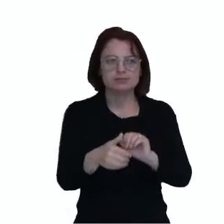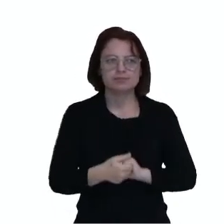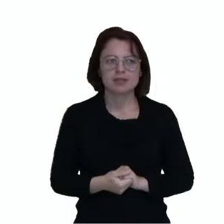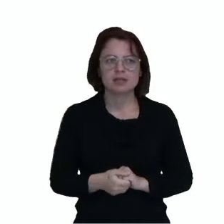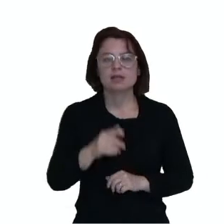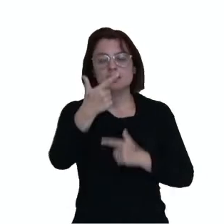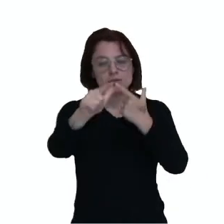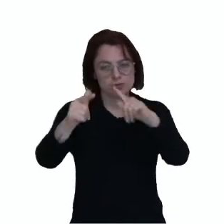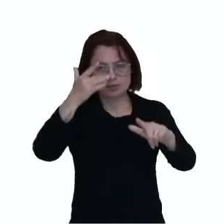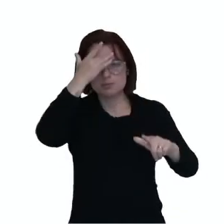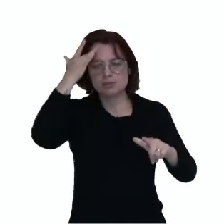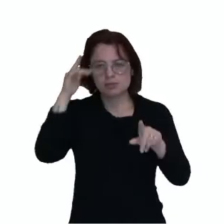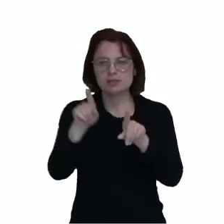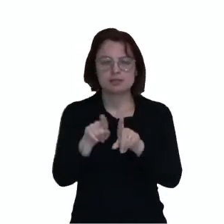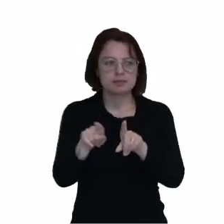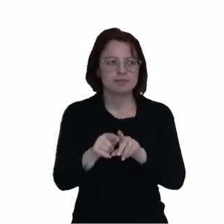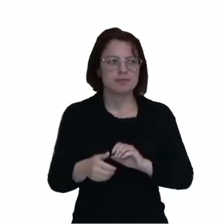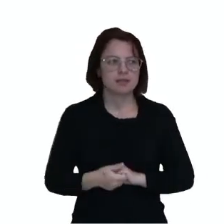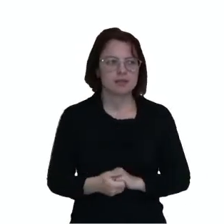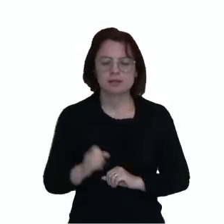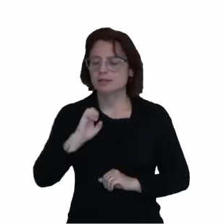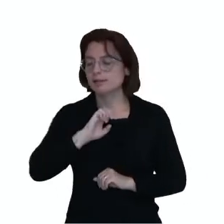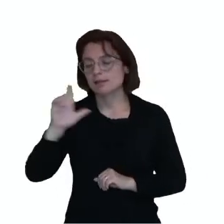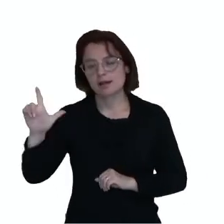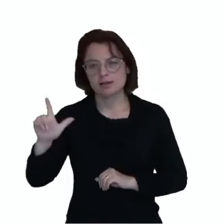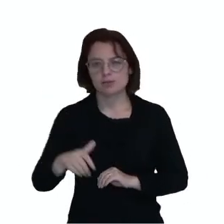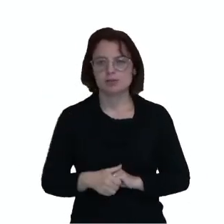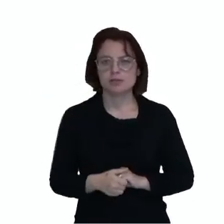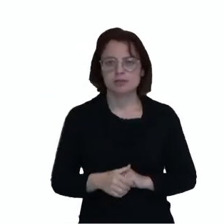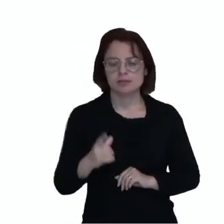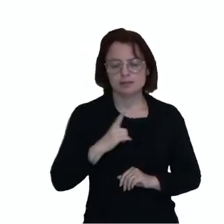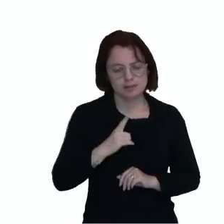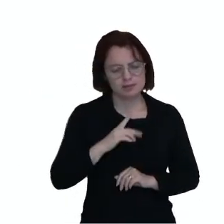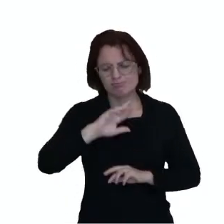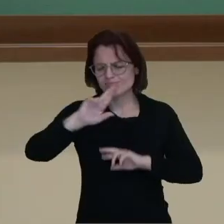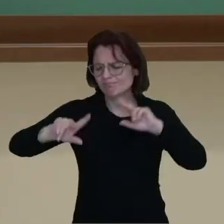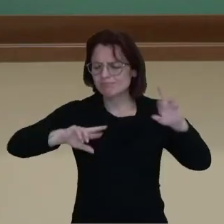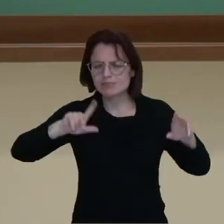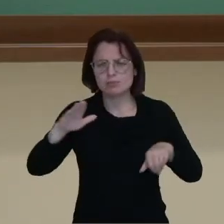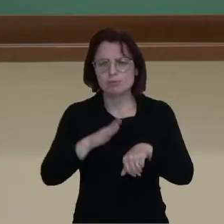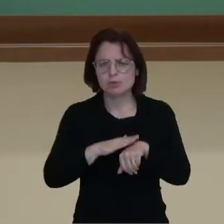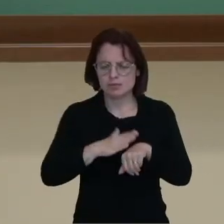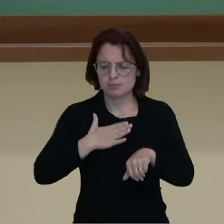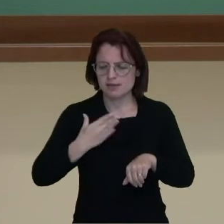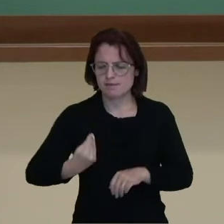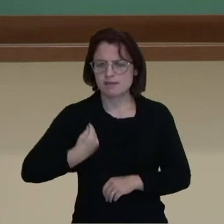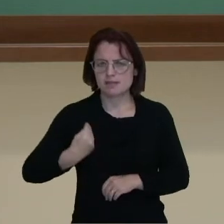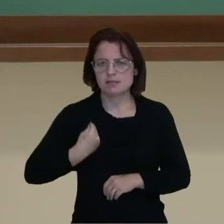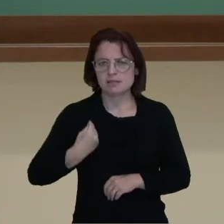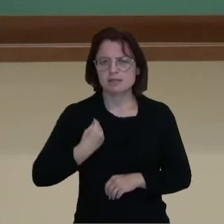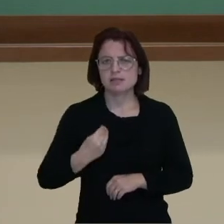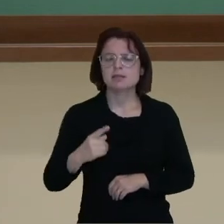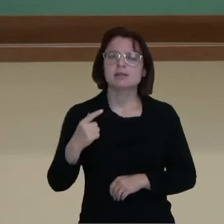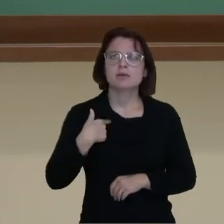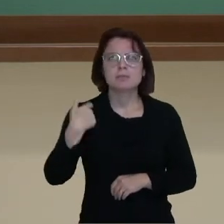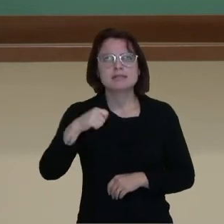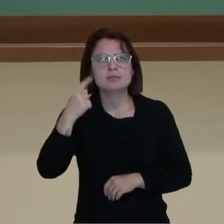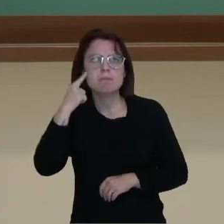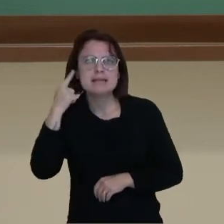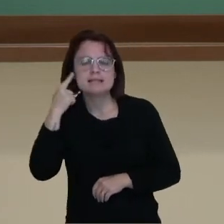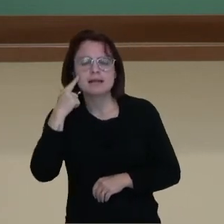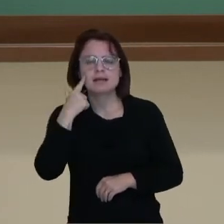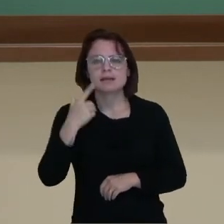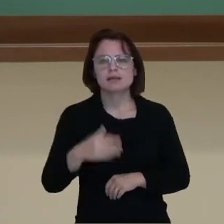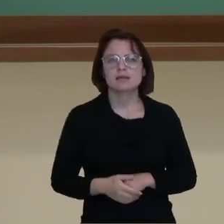dos demais agentes morais. É claro que tem diversos momentos durante a minha vida que eu tenho que pensar,